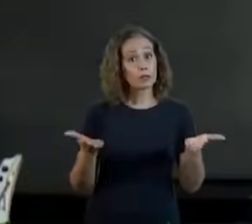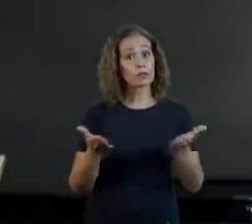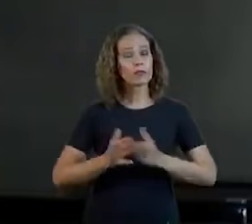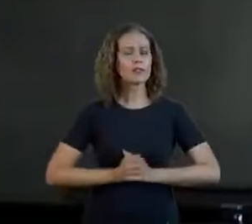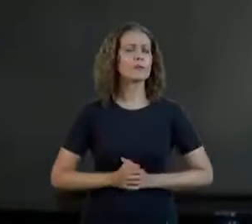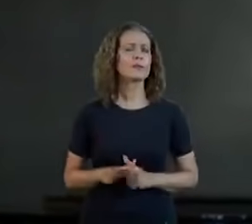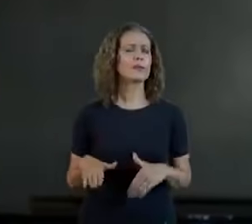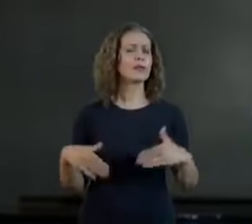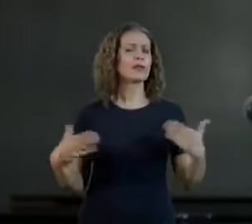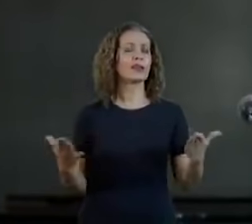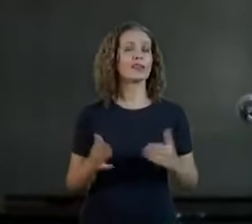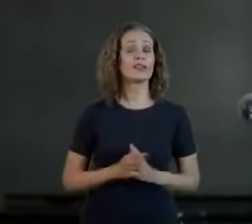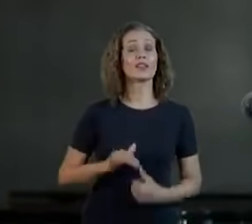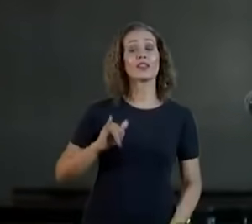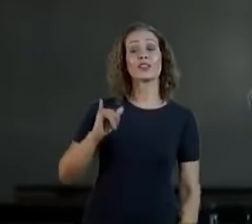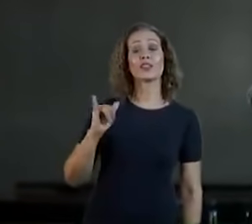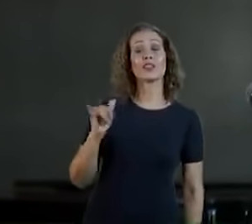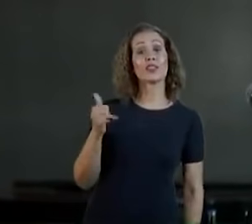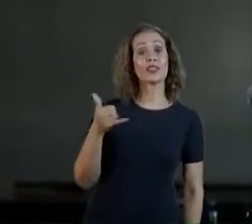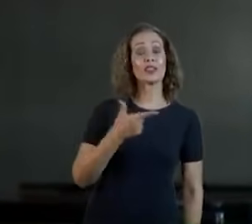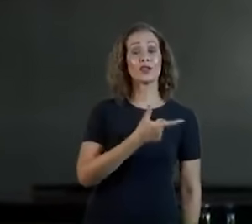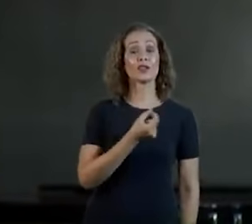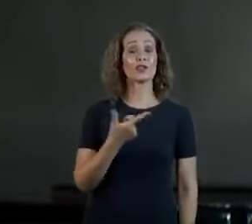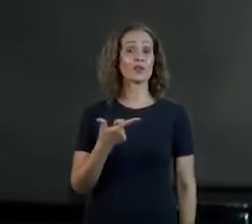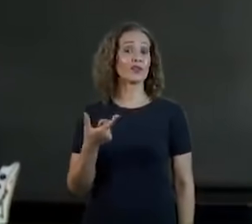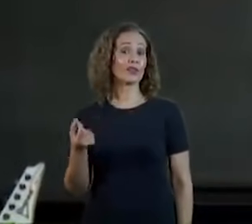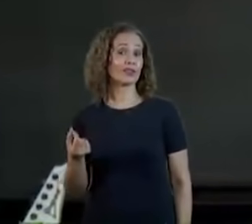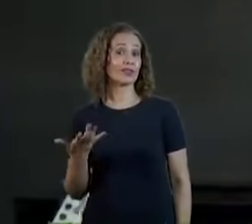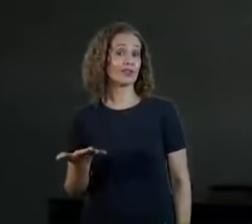Aí, janeiro de 2020,